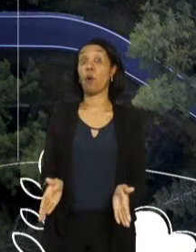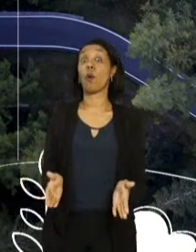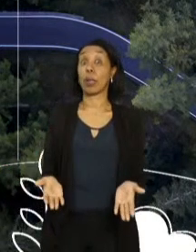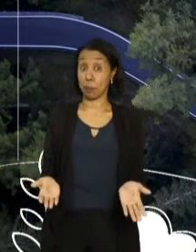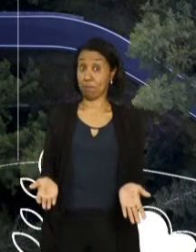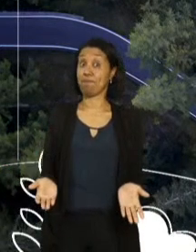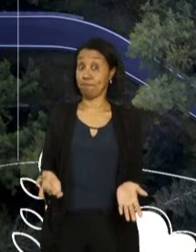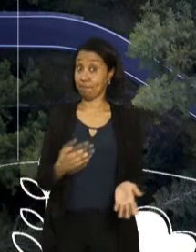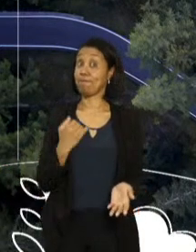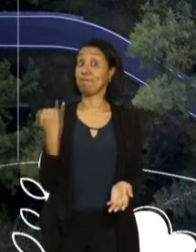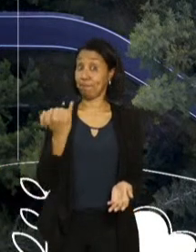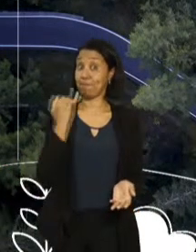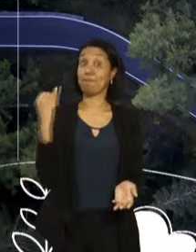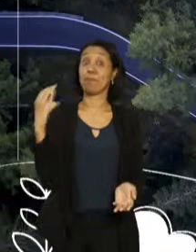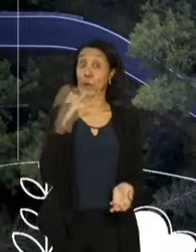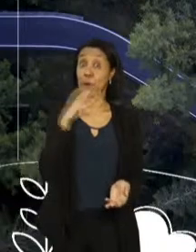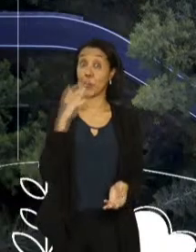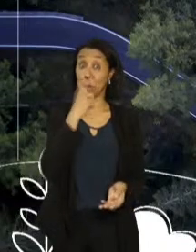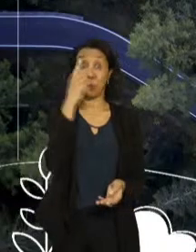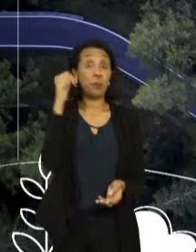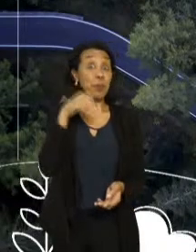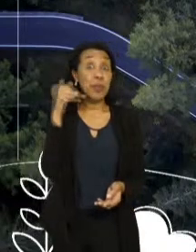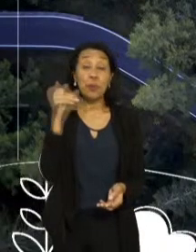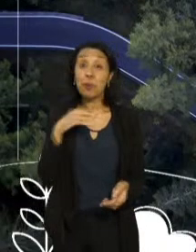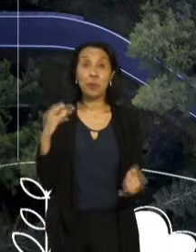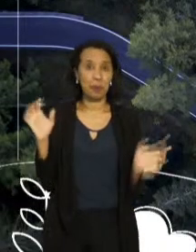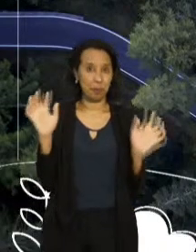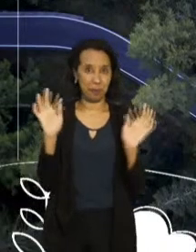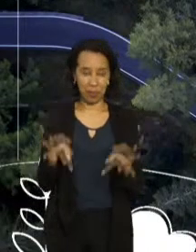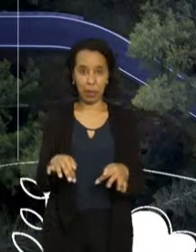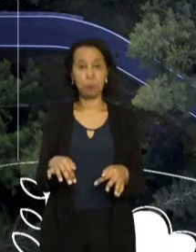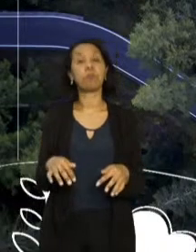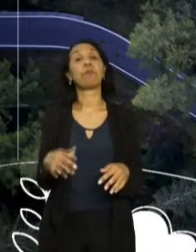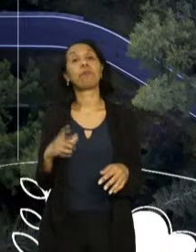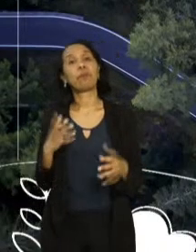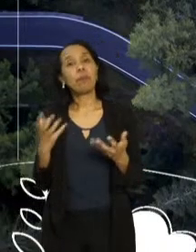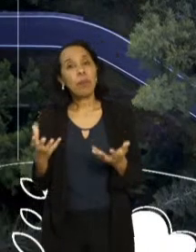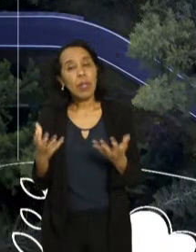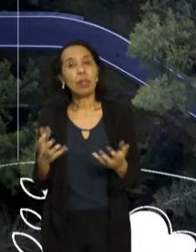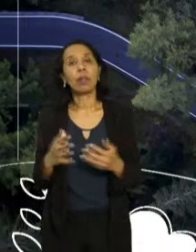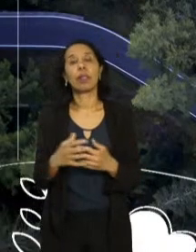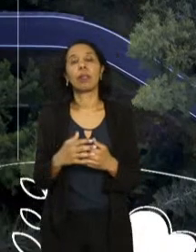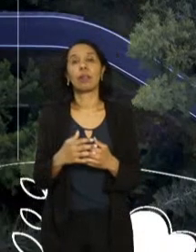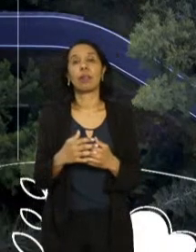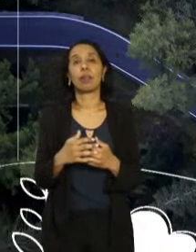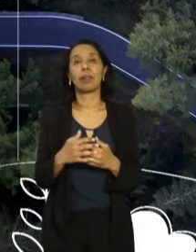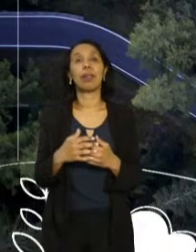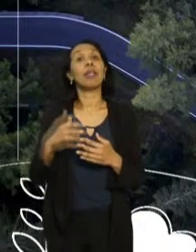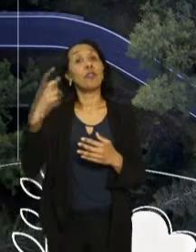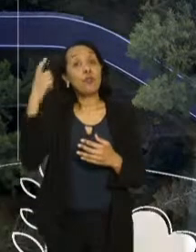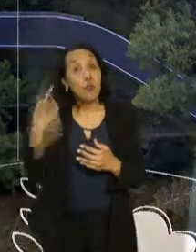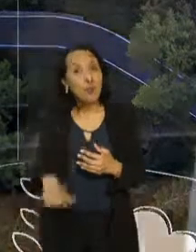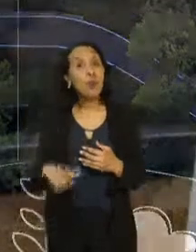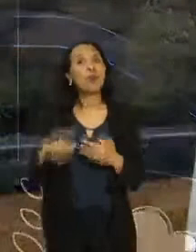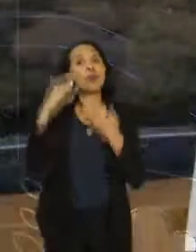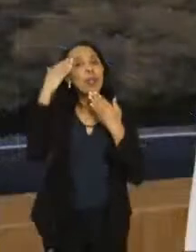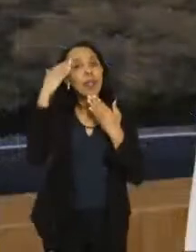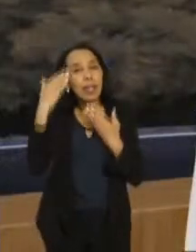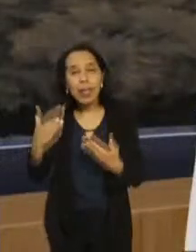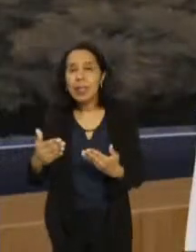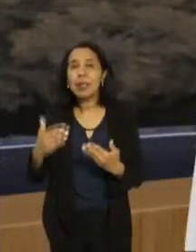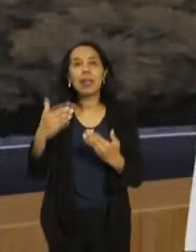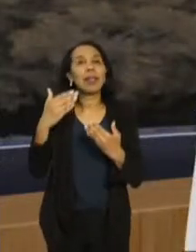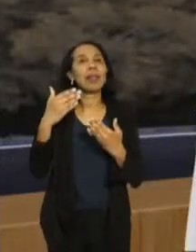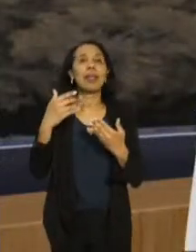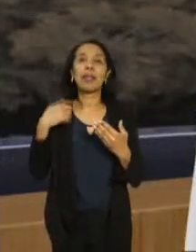agora. Urgente, falta um minuto para terminar a nossa transmissão. Gostaria novamente de reforçar meu agradecimento